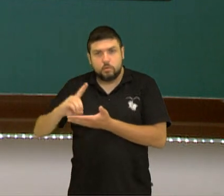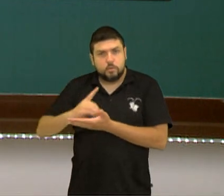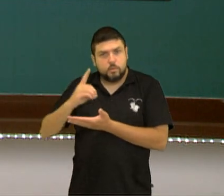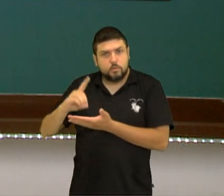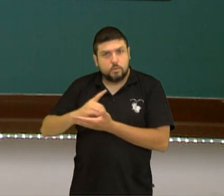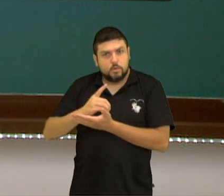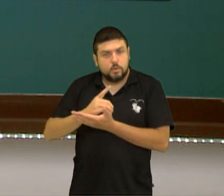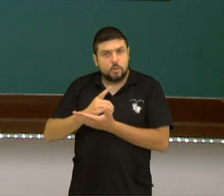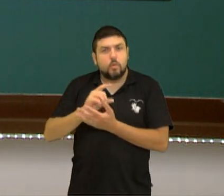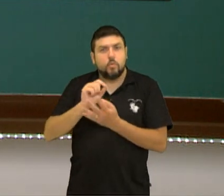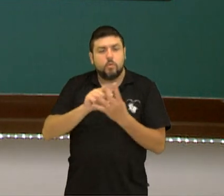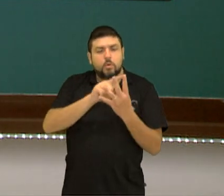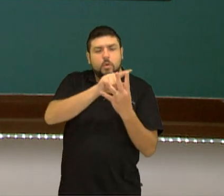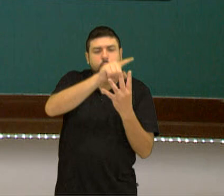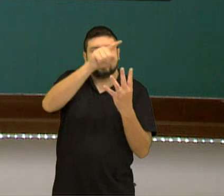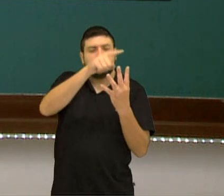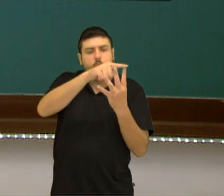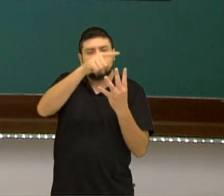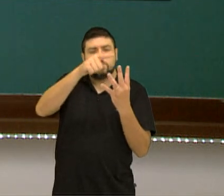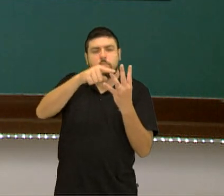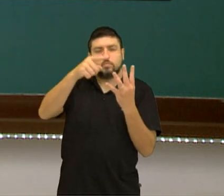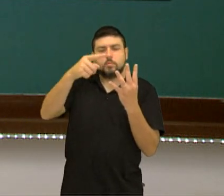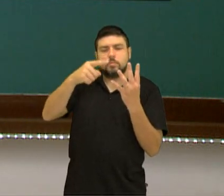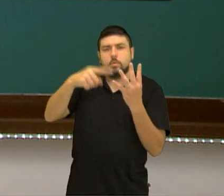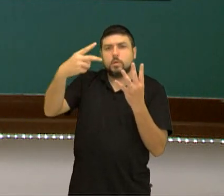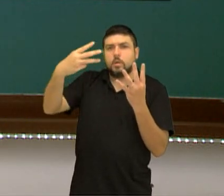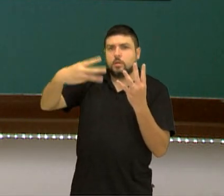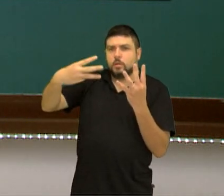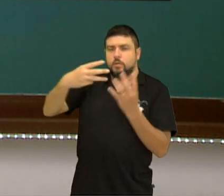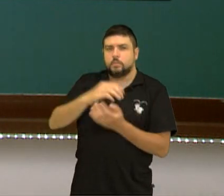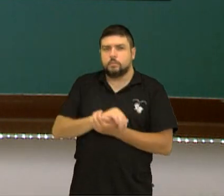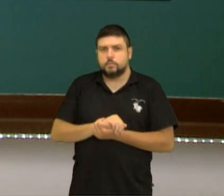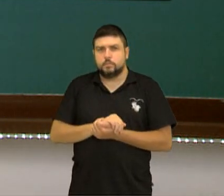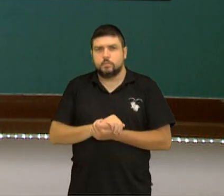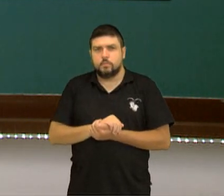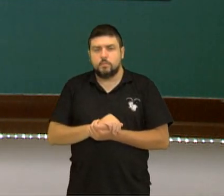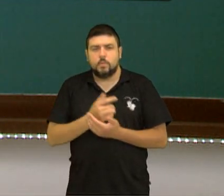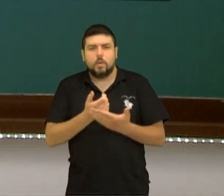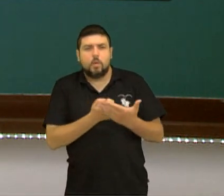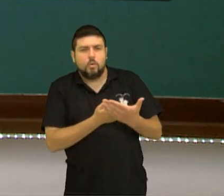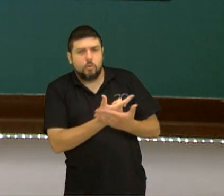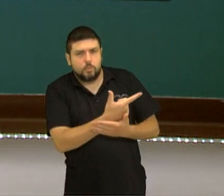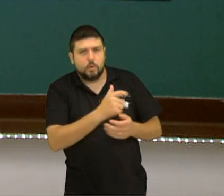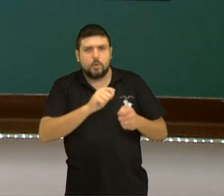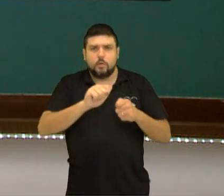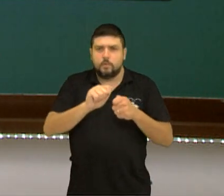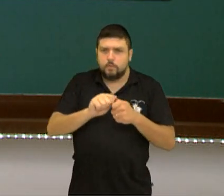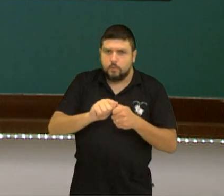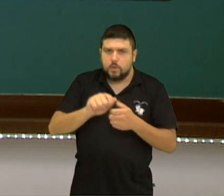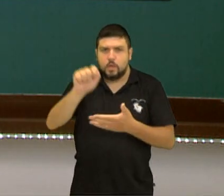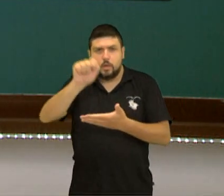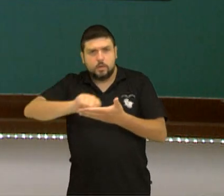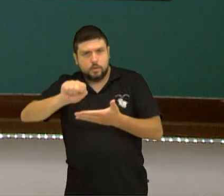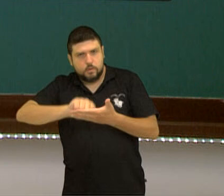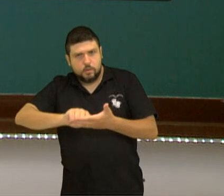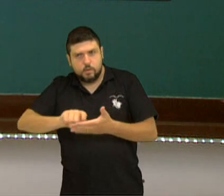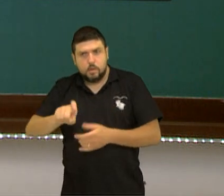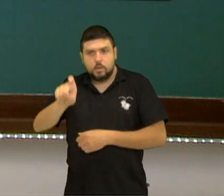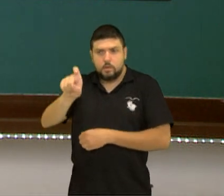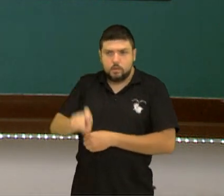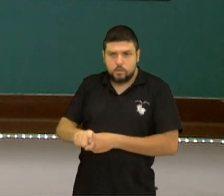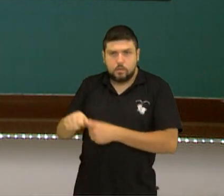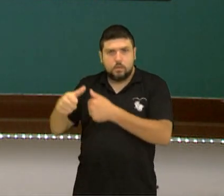coluna que vai valer para a gente. Os exemplos dos verbos comprar, fazer, escrever, ser ou estar, que eu trouxe aqui, são